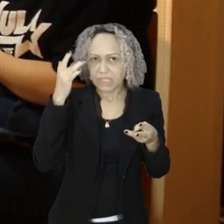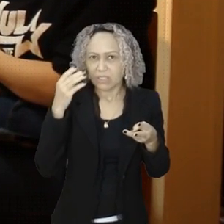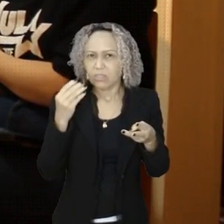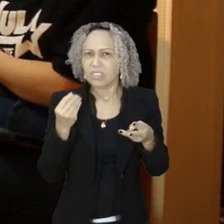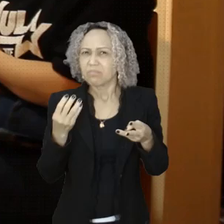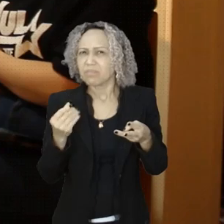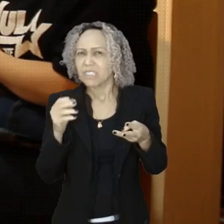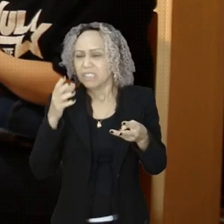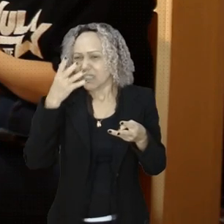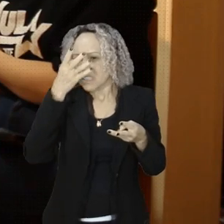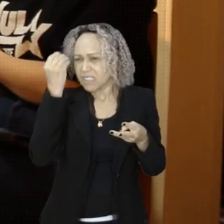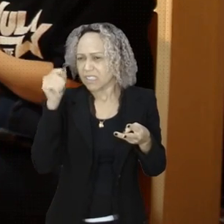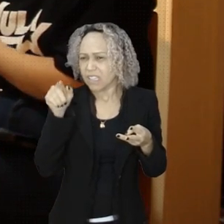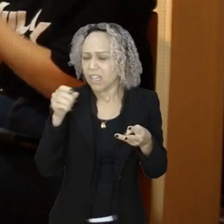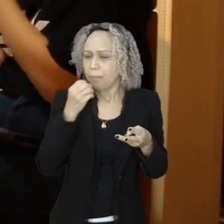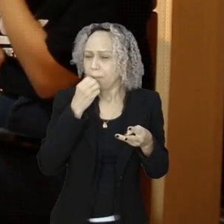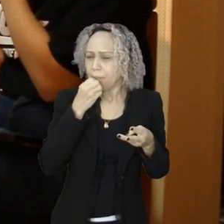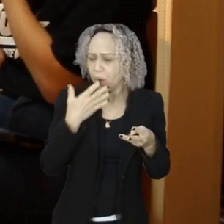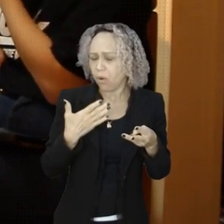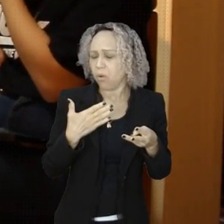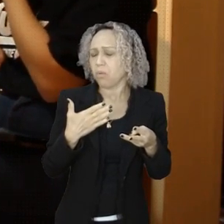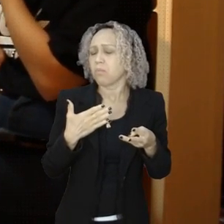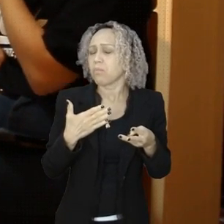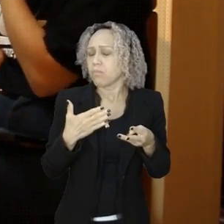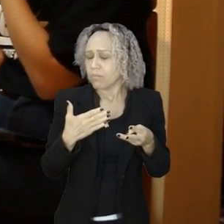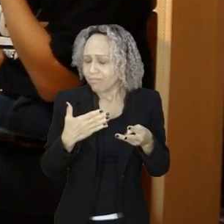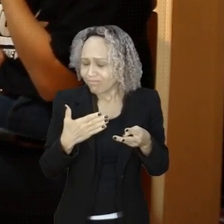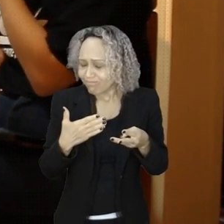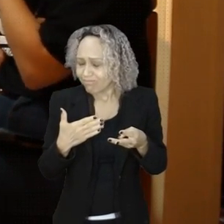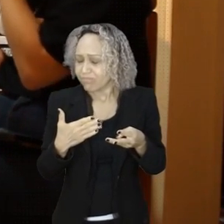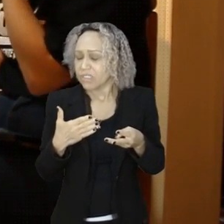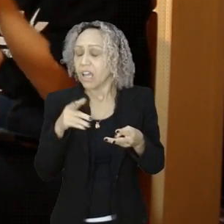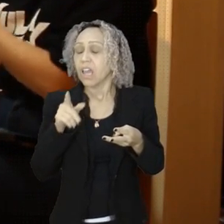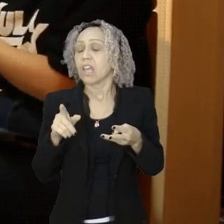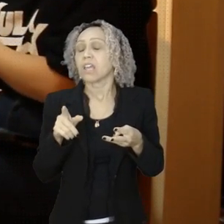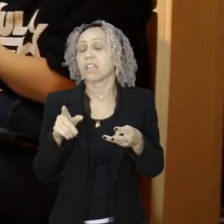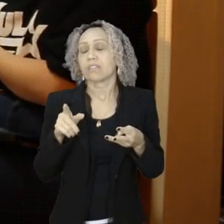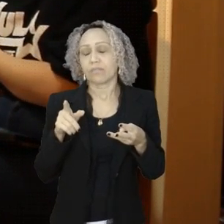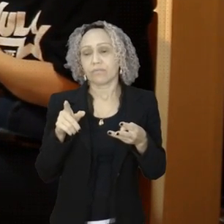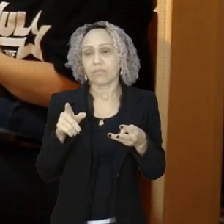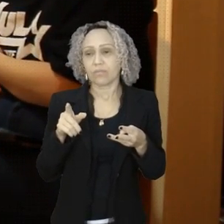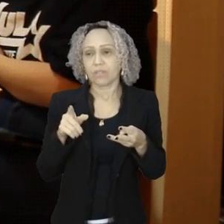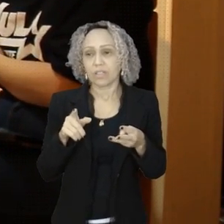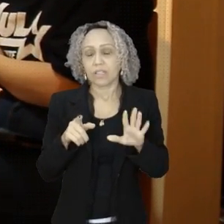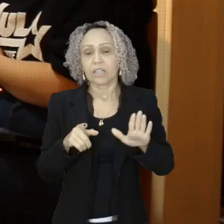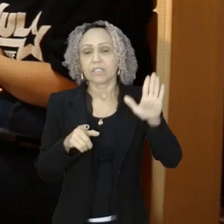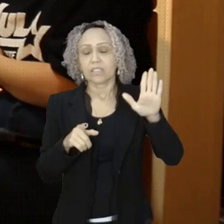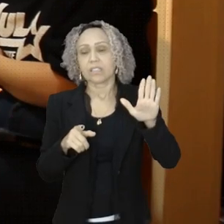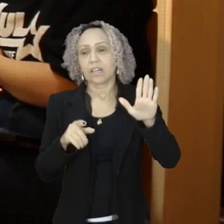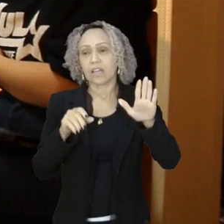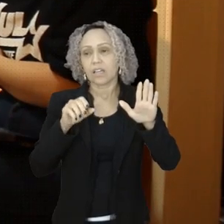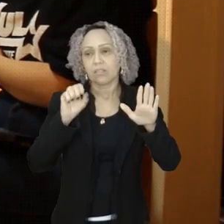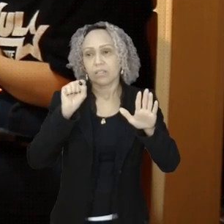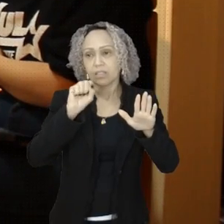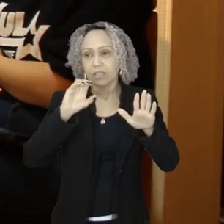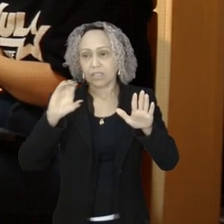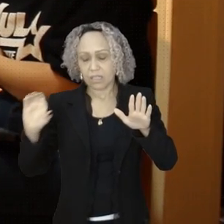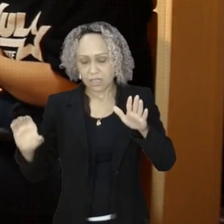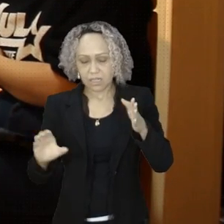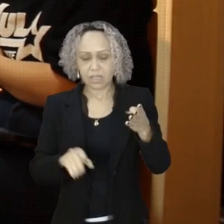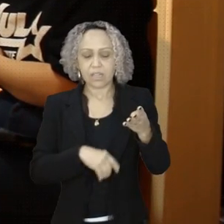área elétrica. Foi candidato do PT em Santa Catarina, tivemos um candidato do PT